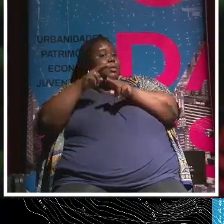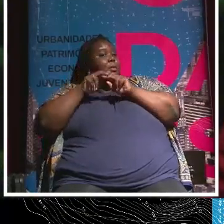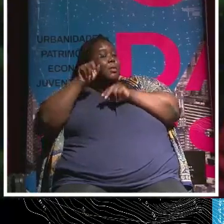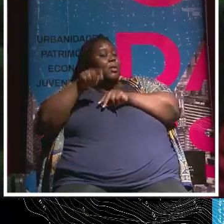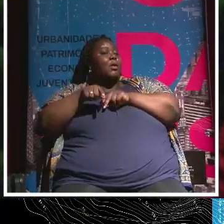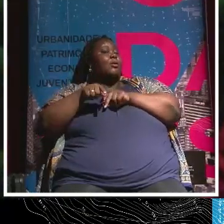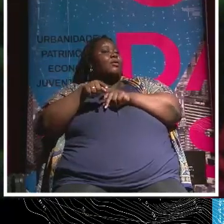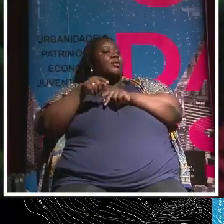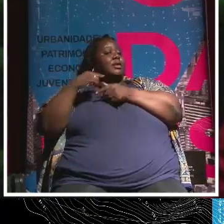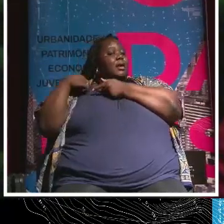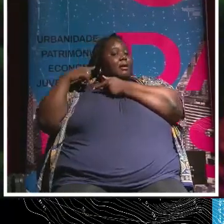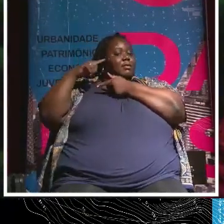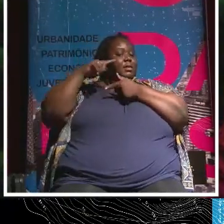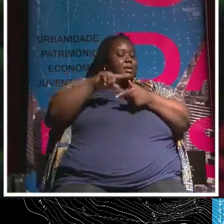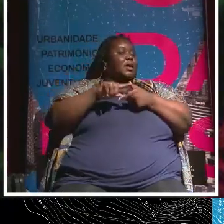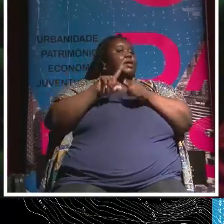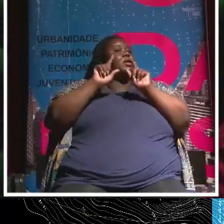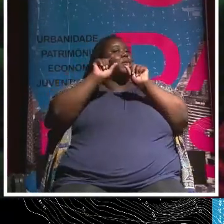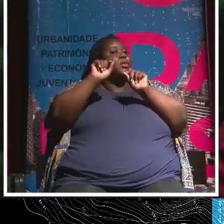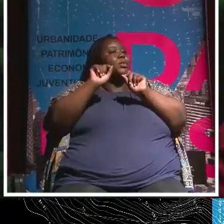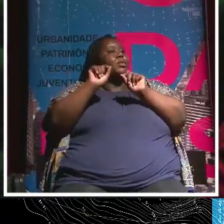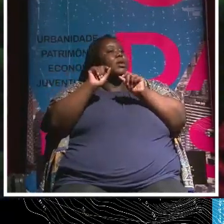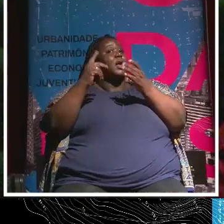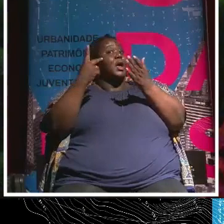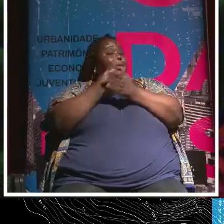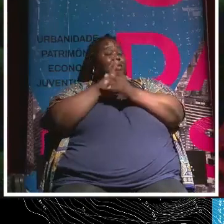ancestralidade. O que fica